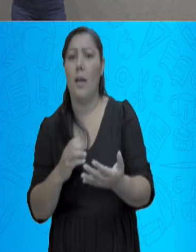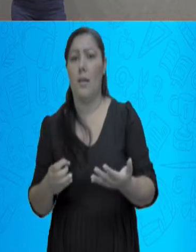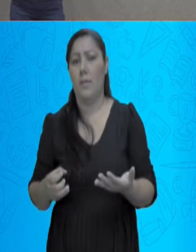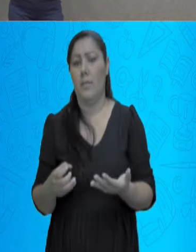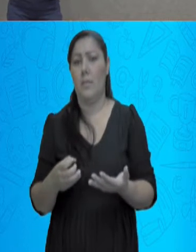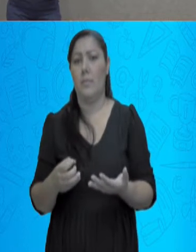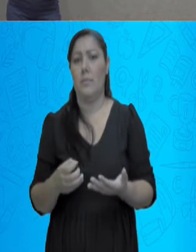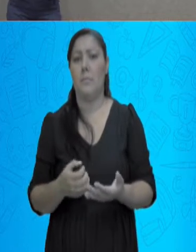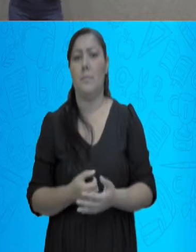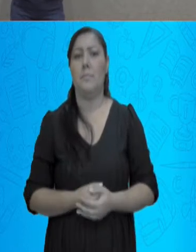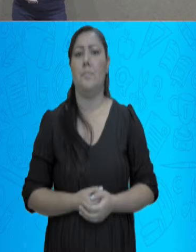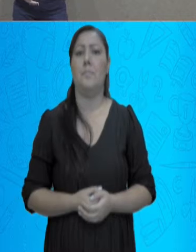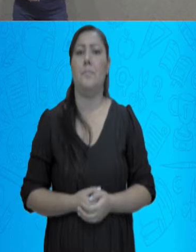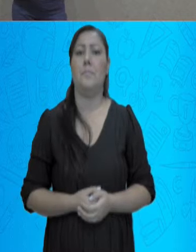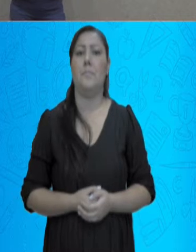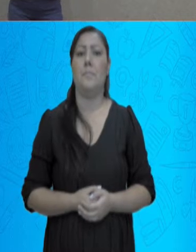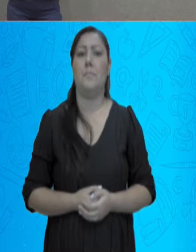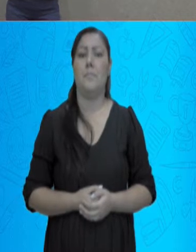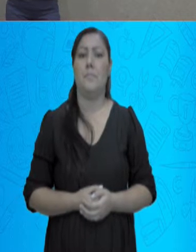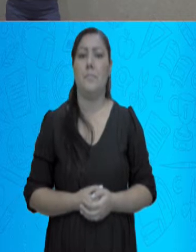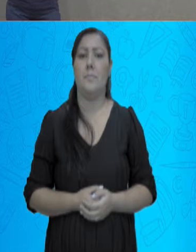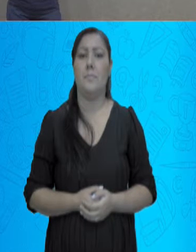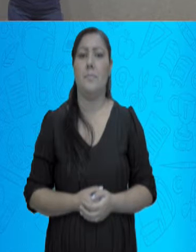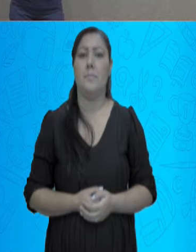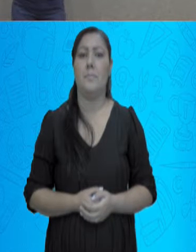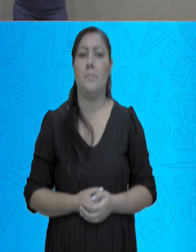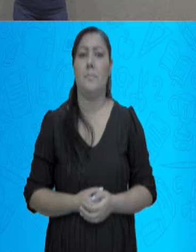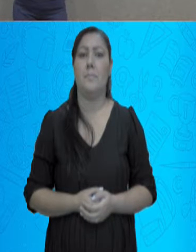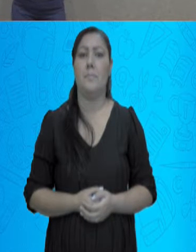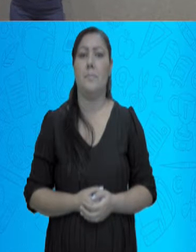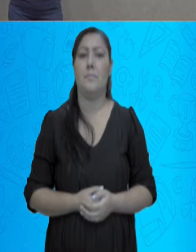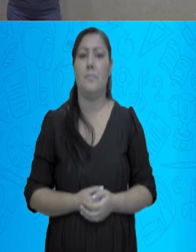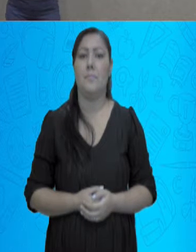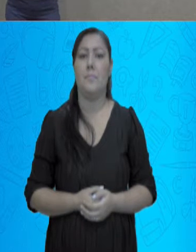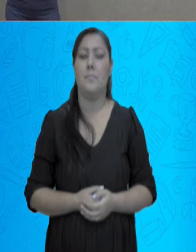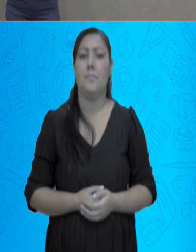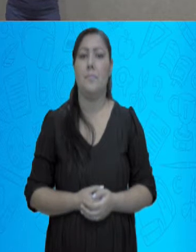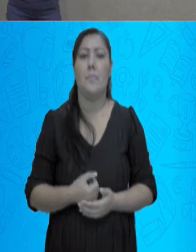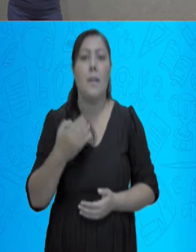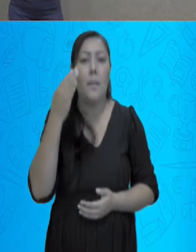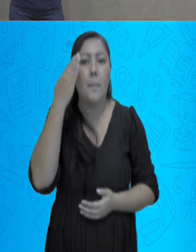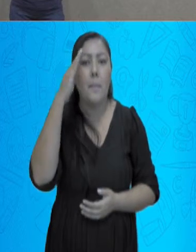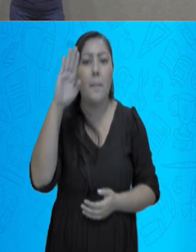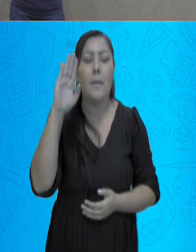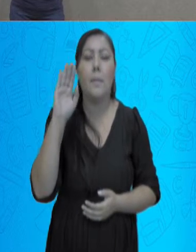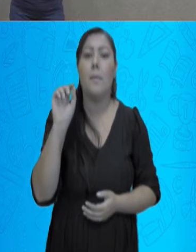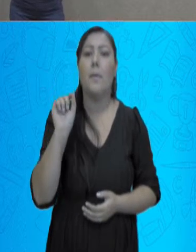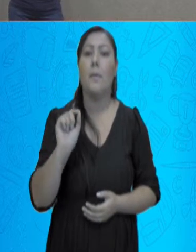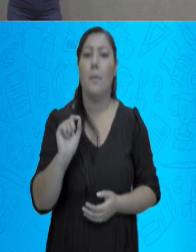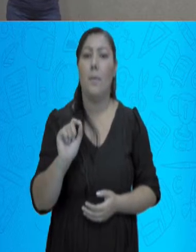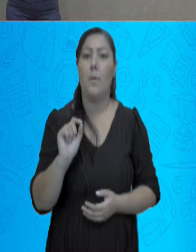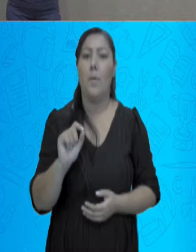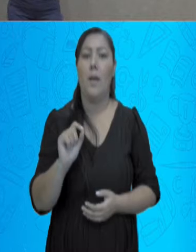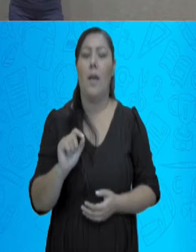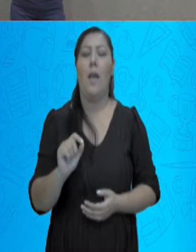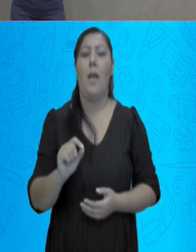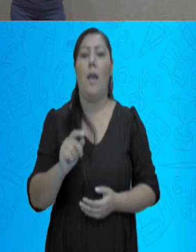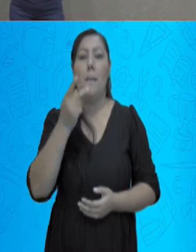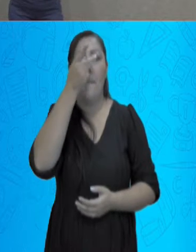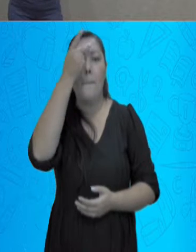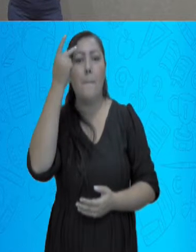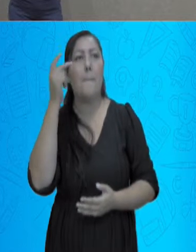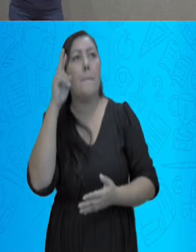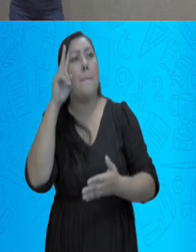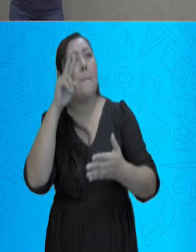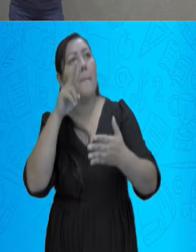A motivação da construção desse cartaz deve priorizar uma leitura com foco, né? E